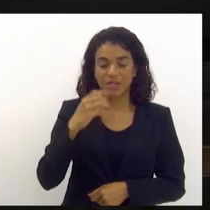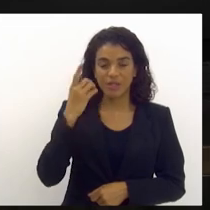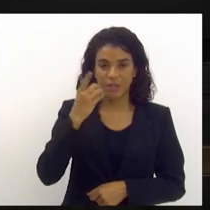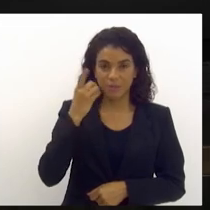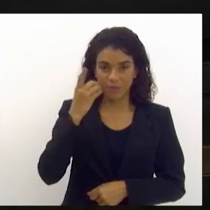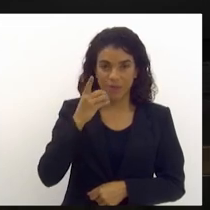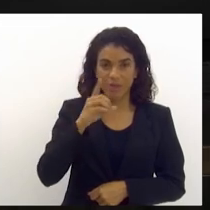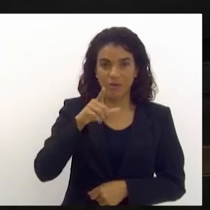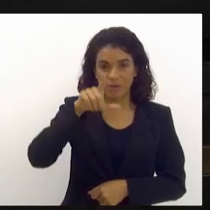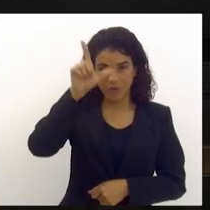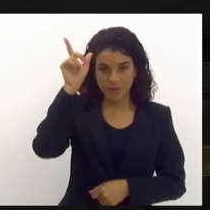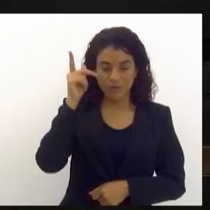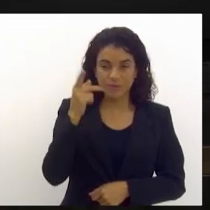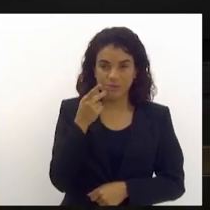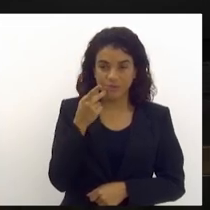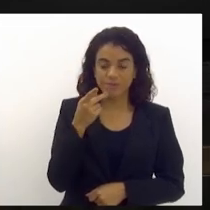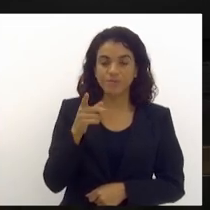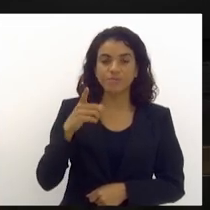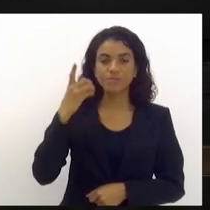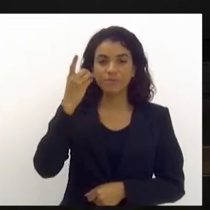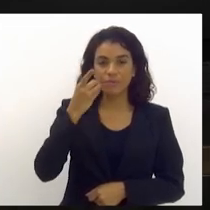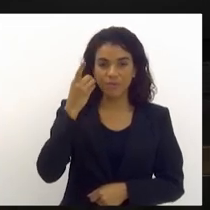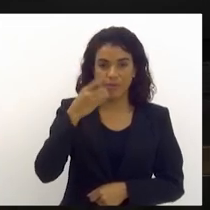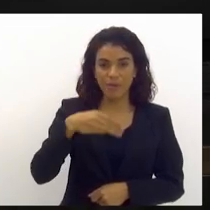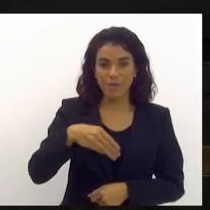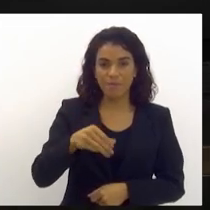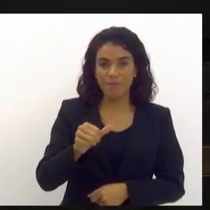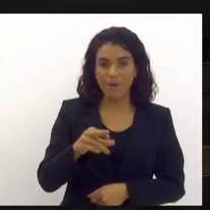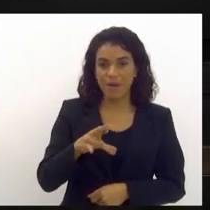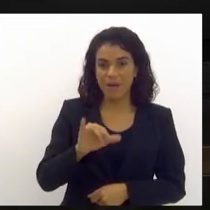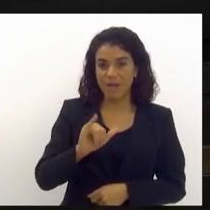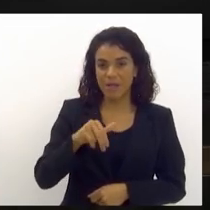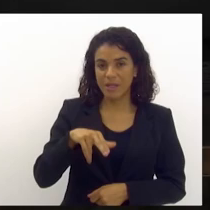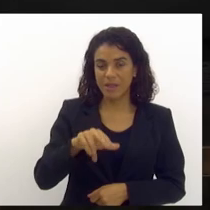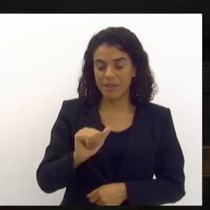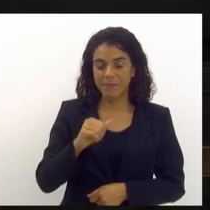Deputado Luiz Paulo. Deputada Marina do MST.